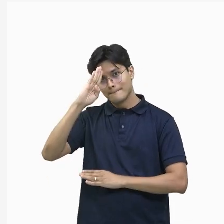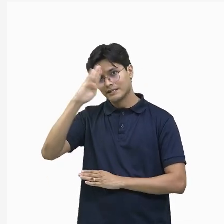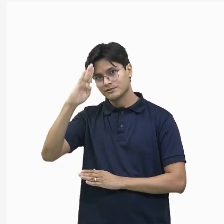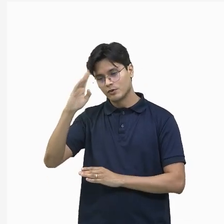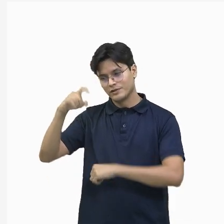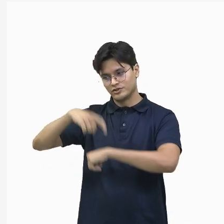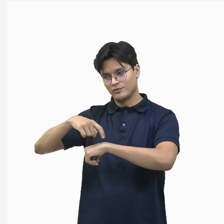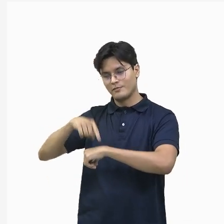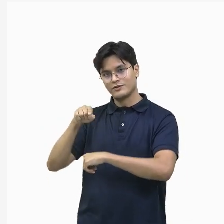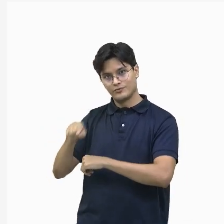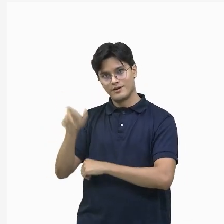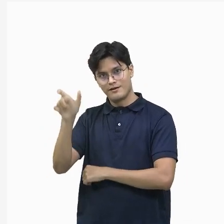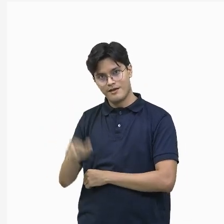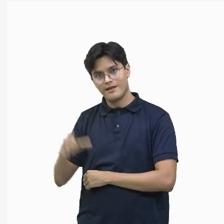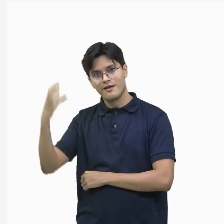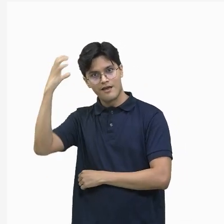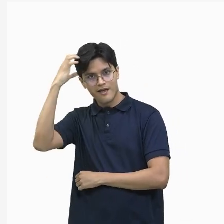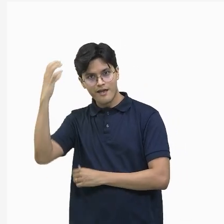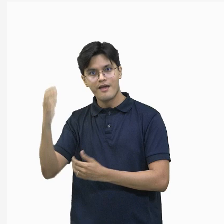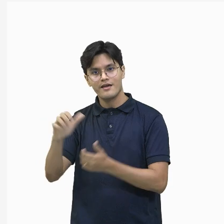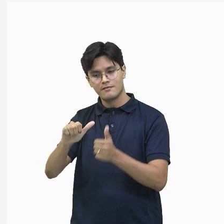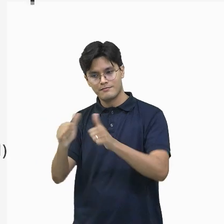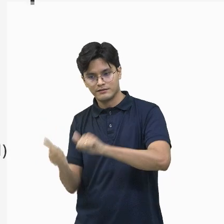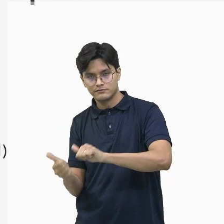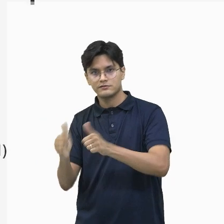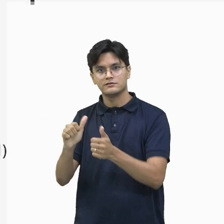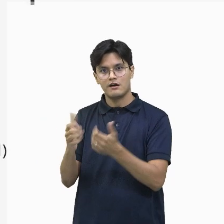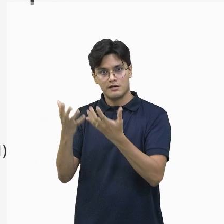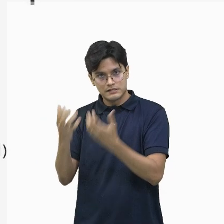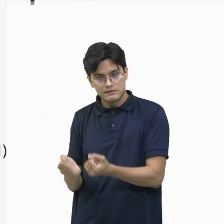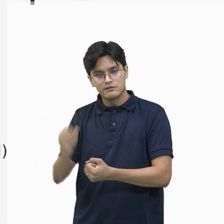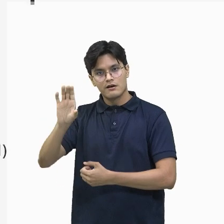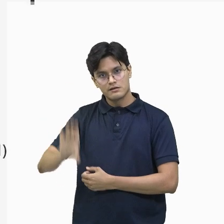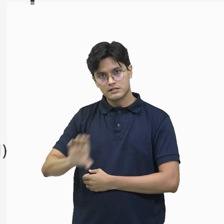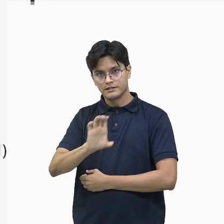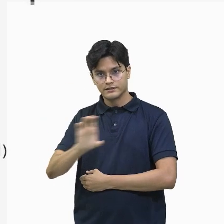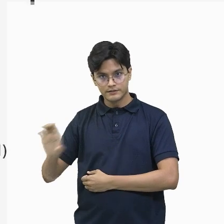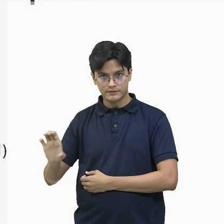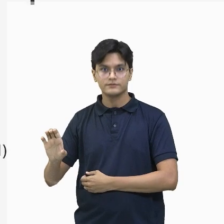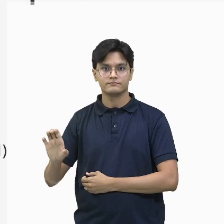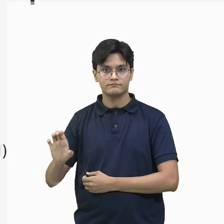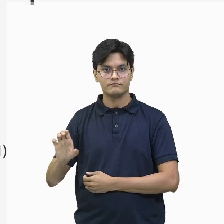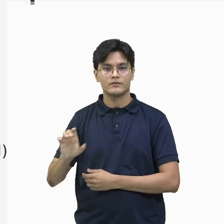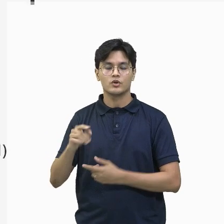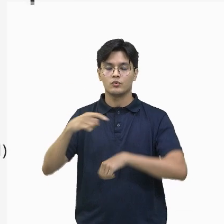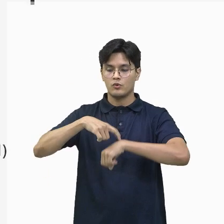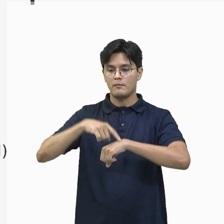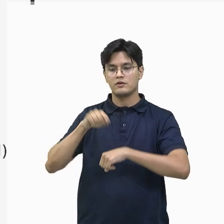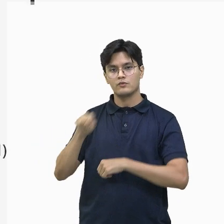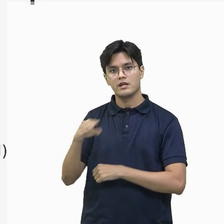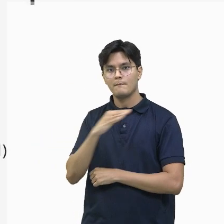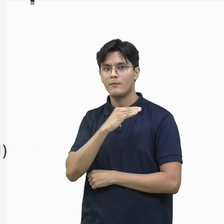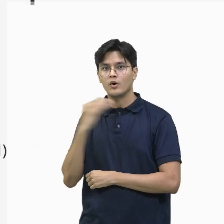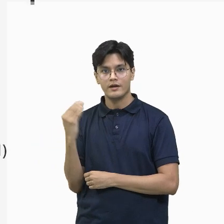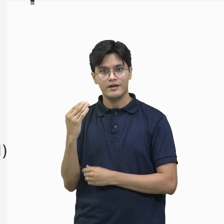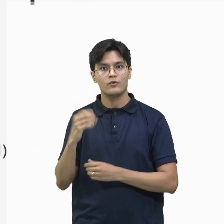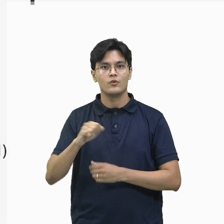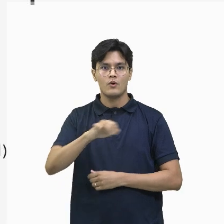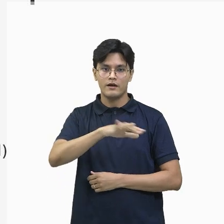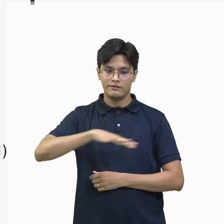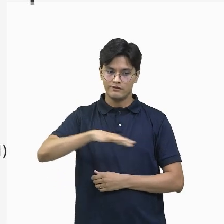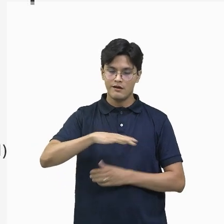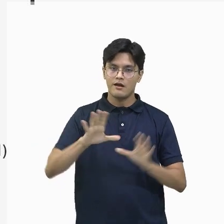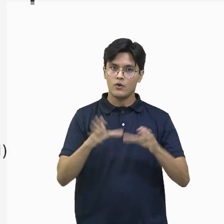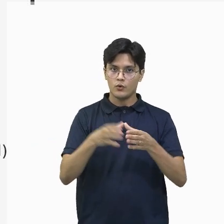nós temos, após a morte de Clovis, o reino dos francos foi dividido entre seus filhos. Isso fez com que o